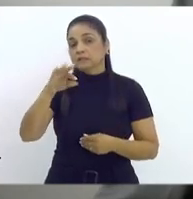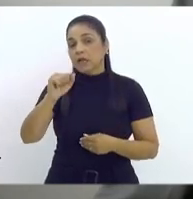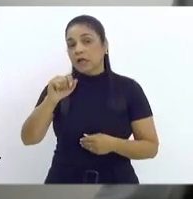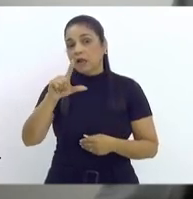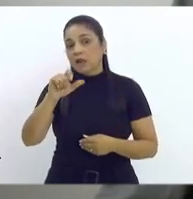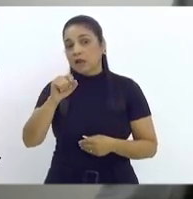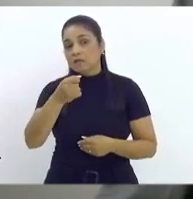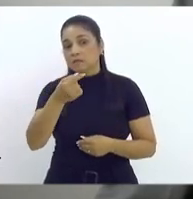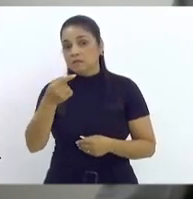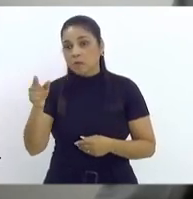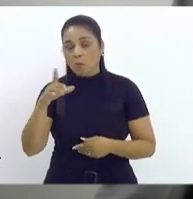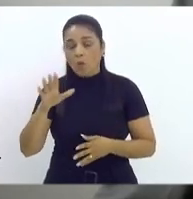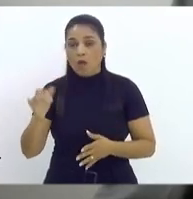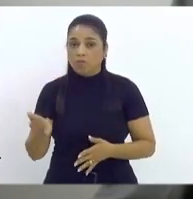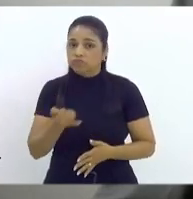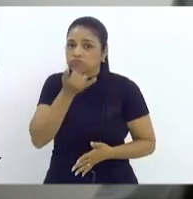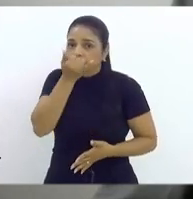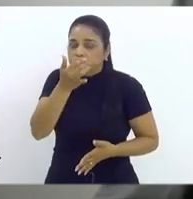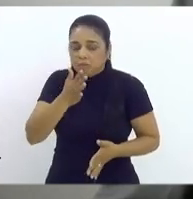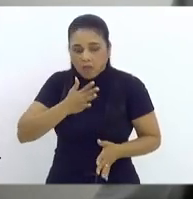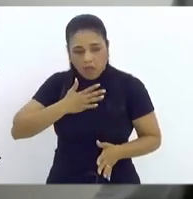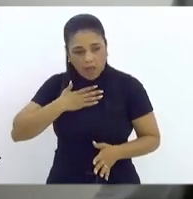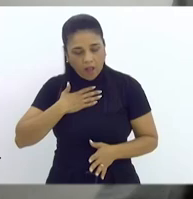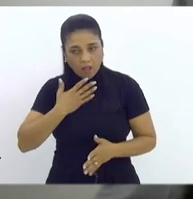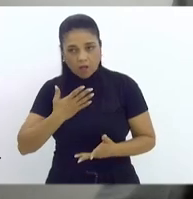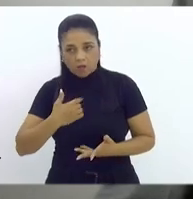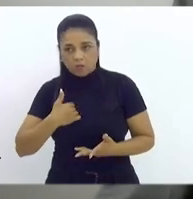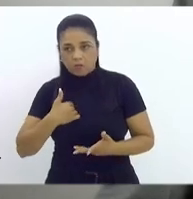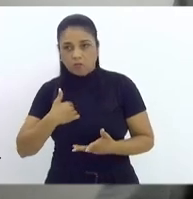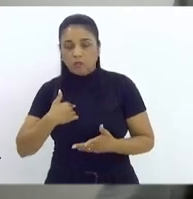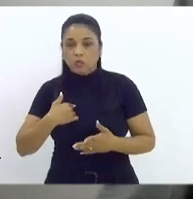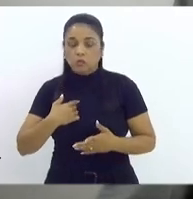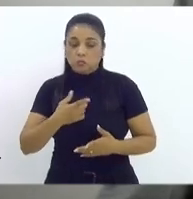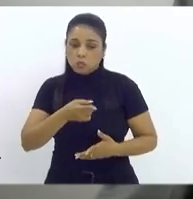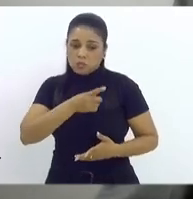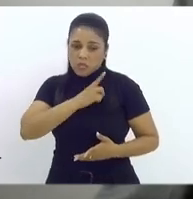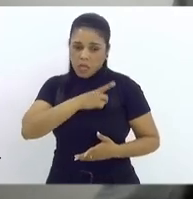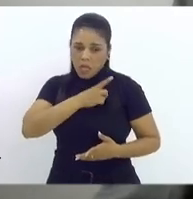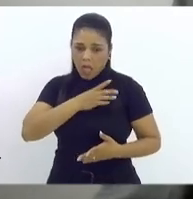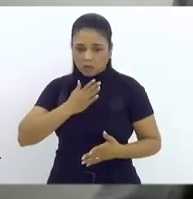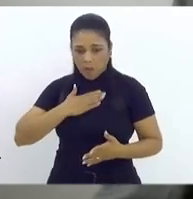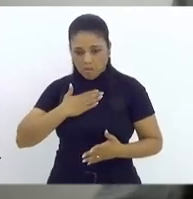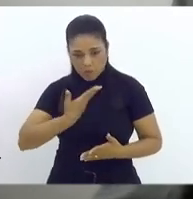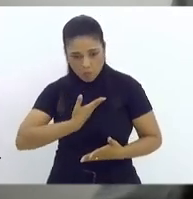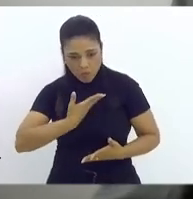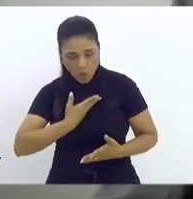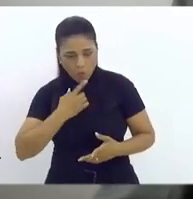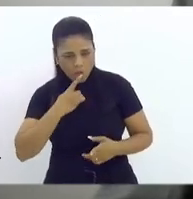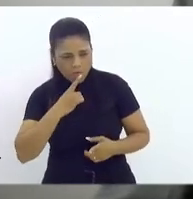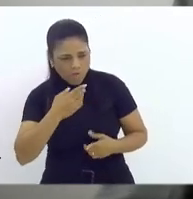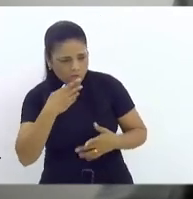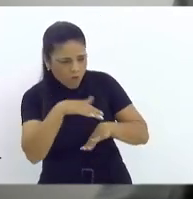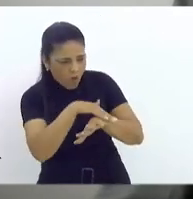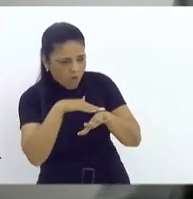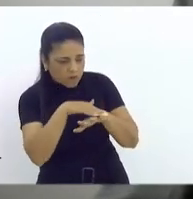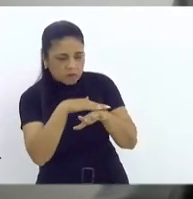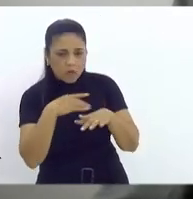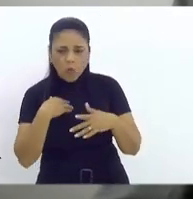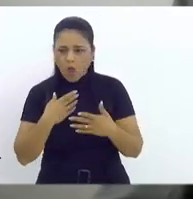repente, eu até... comentei com um delegado amigo meu, porque pode alguém estar usando a